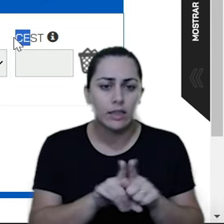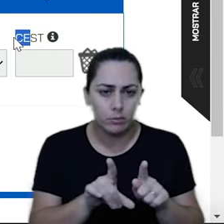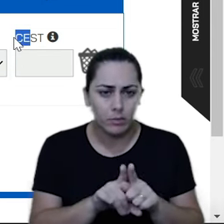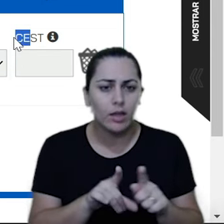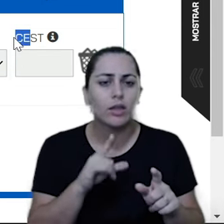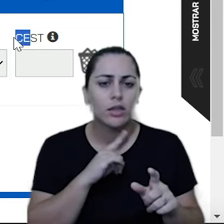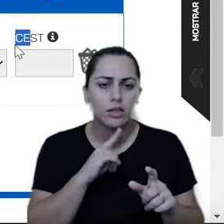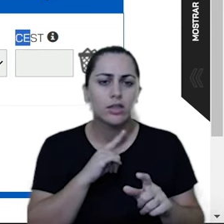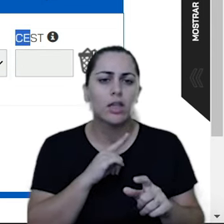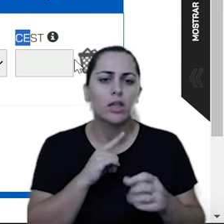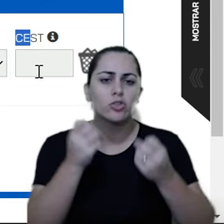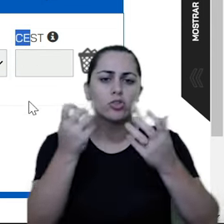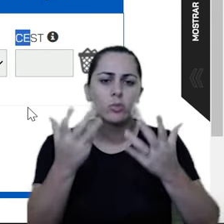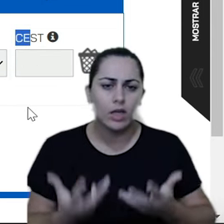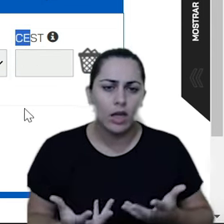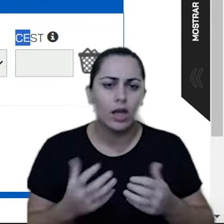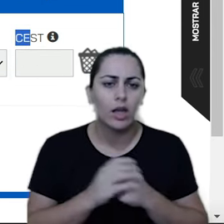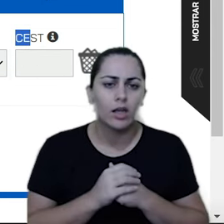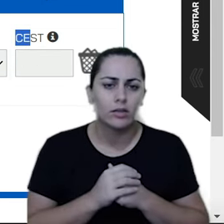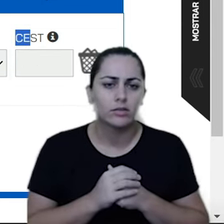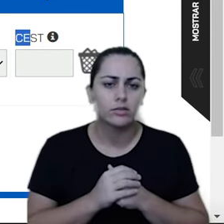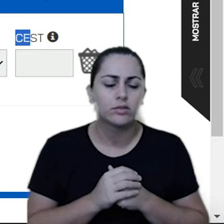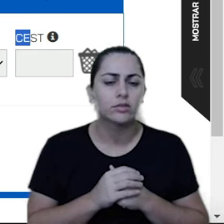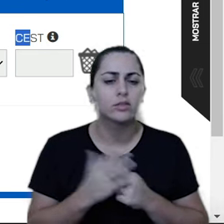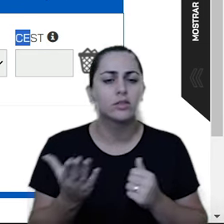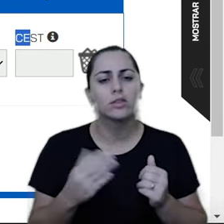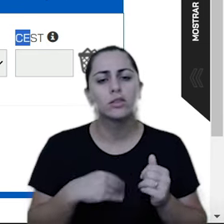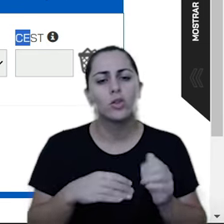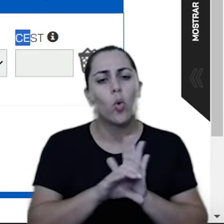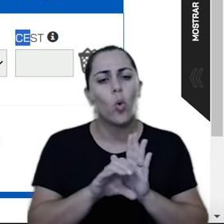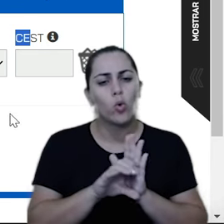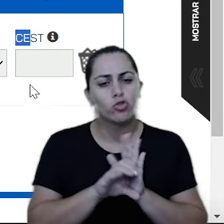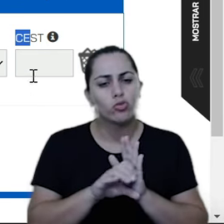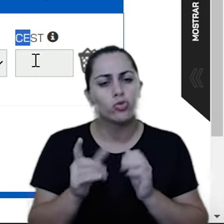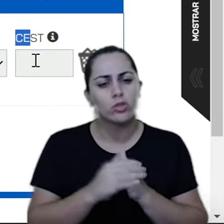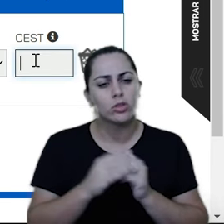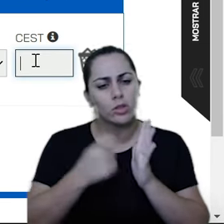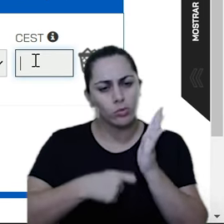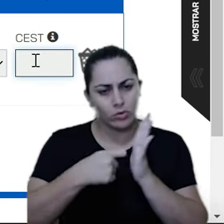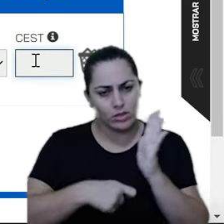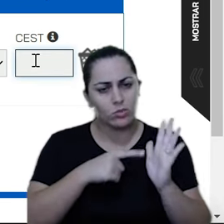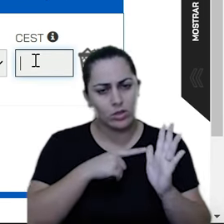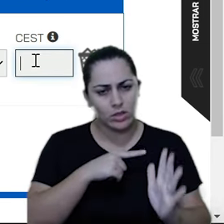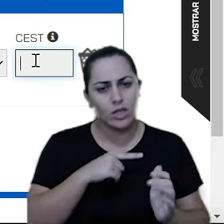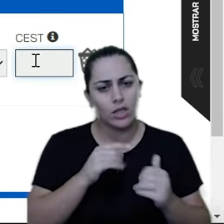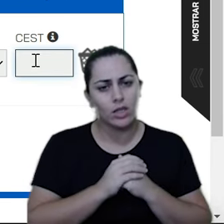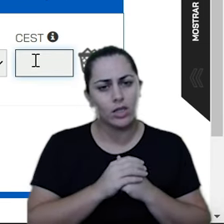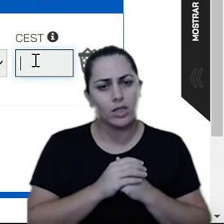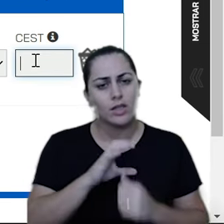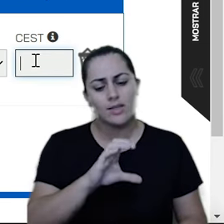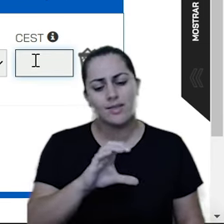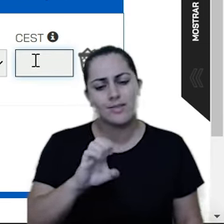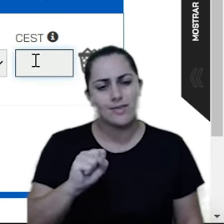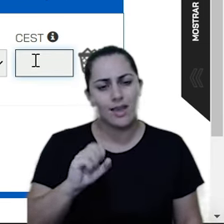material que a gente fez apontando que é aquele código específico de substituição tributária se o produto tiver a subão tributária você coloca o código